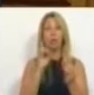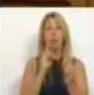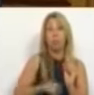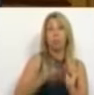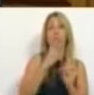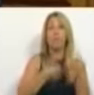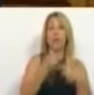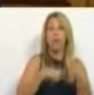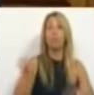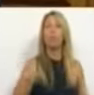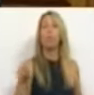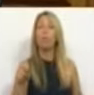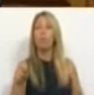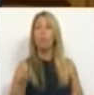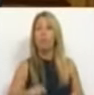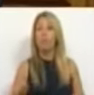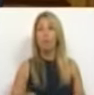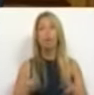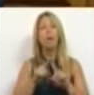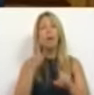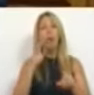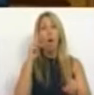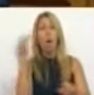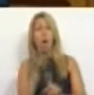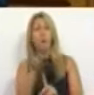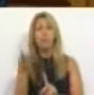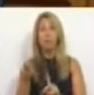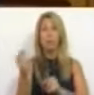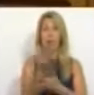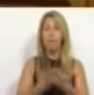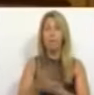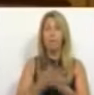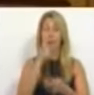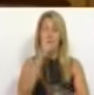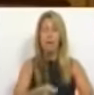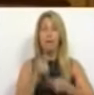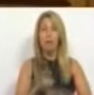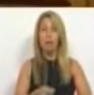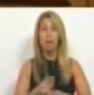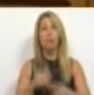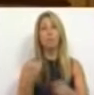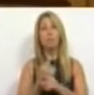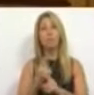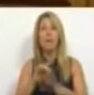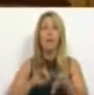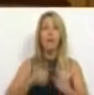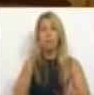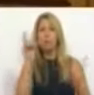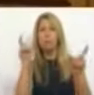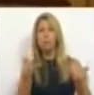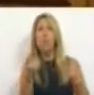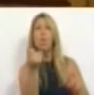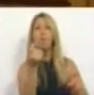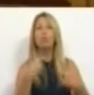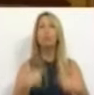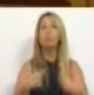em articulação com o Observatório dos Mercados Agrícolas, os mecanismos necessários à monitorização dos custos de produção e